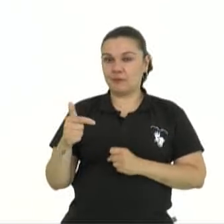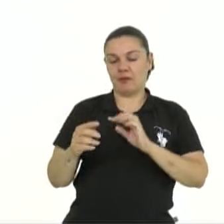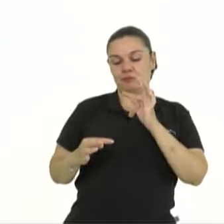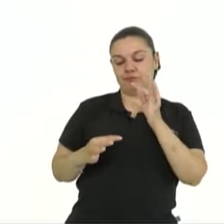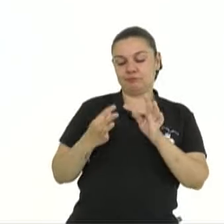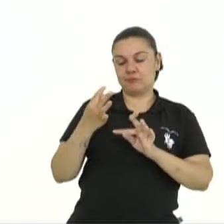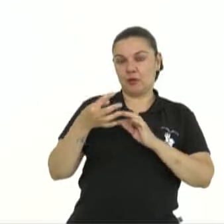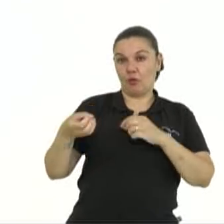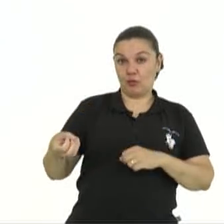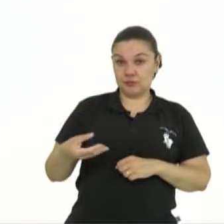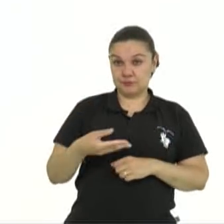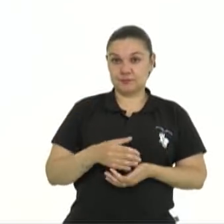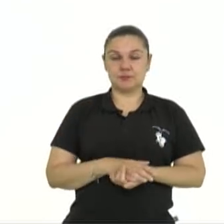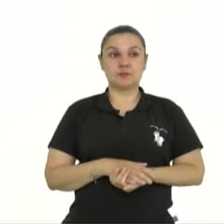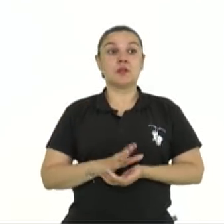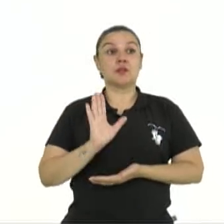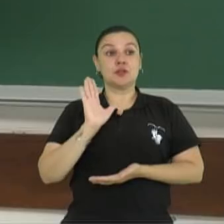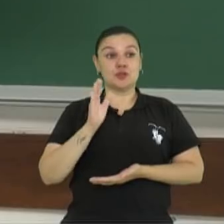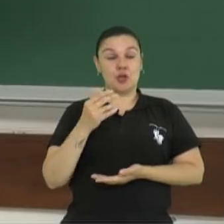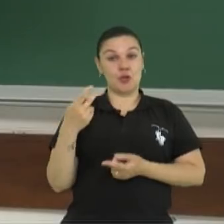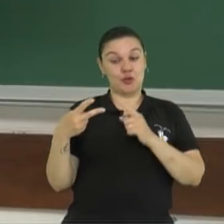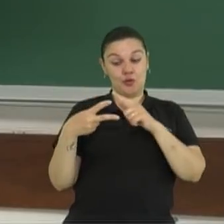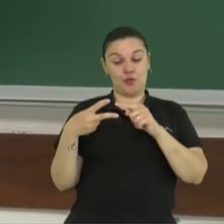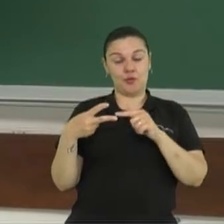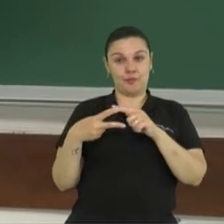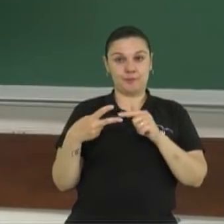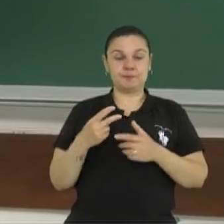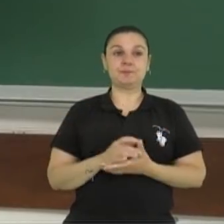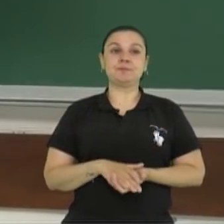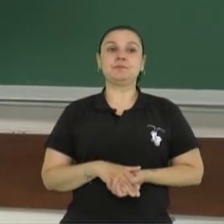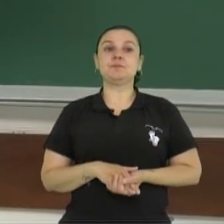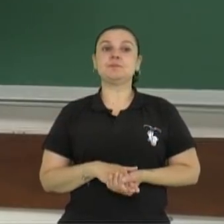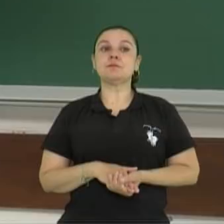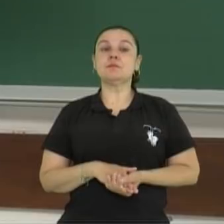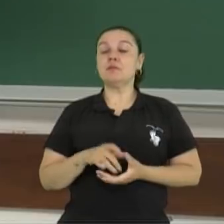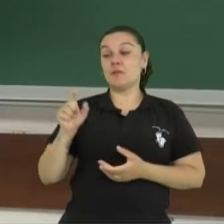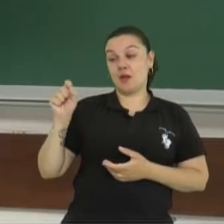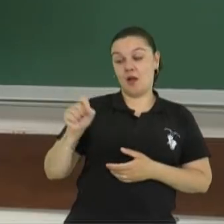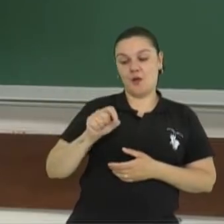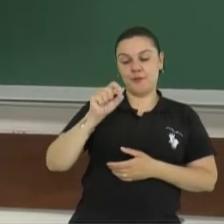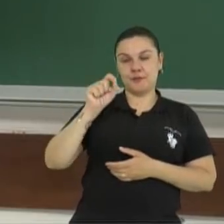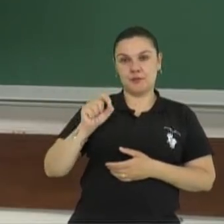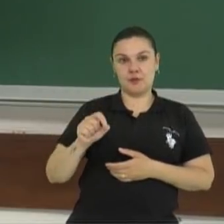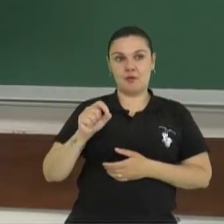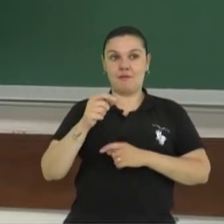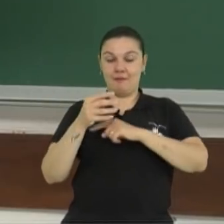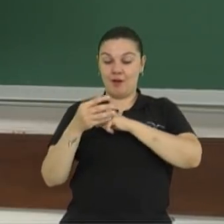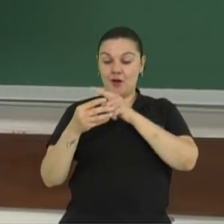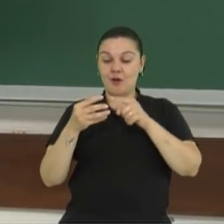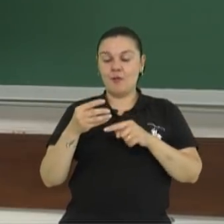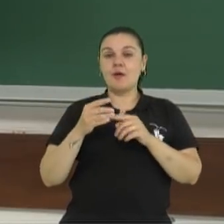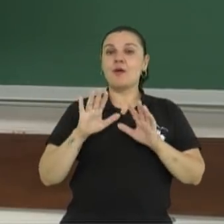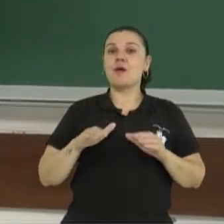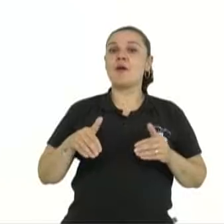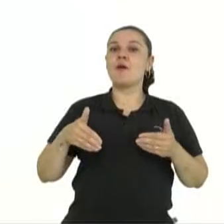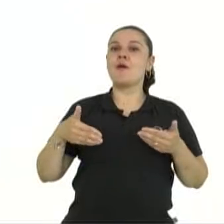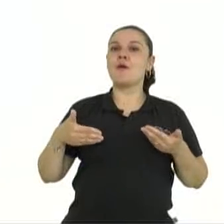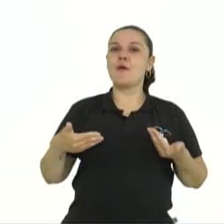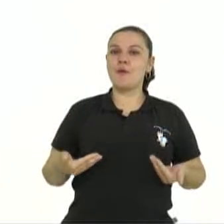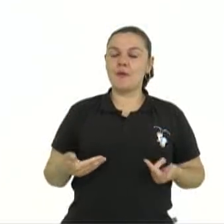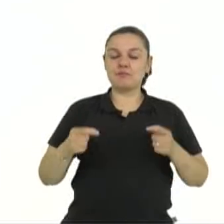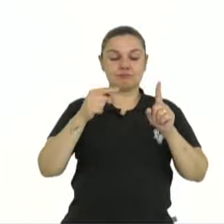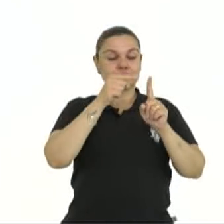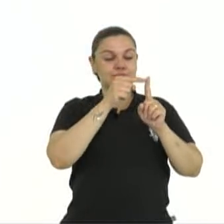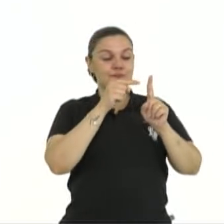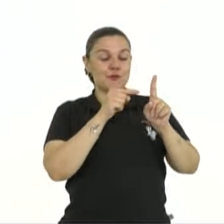grandes aparatos tecnológicos. Então, já falou de dois assuntos ali, né? Marque a alternativa que corresponde ao tipo